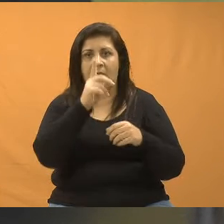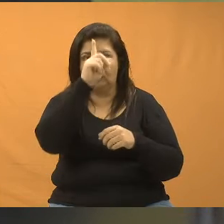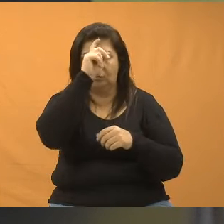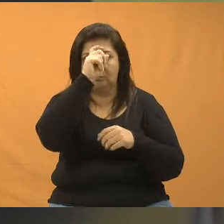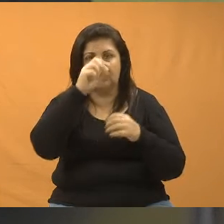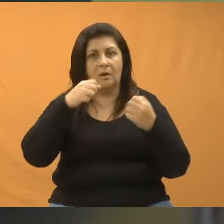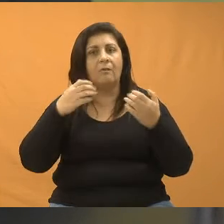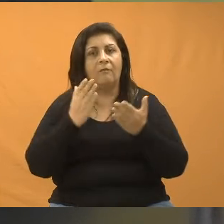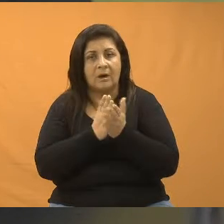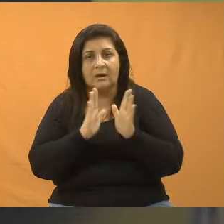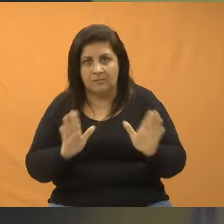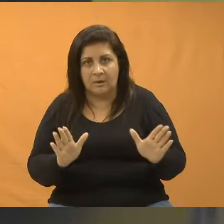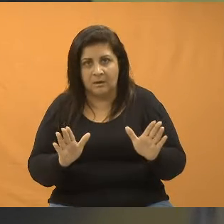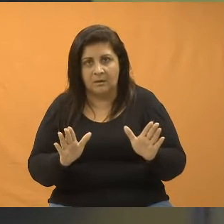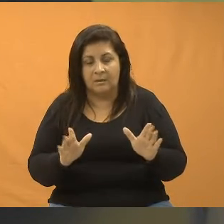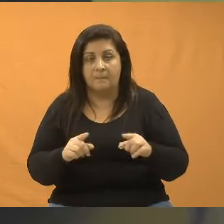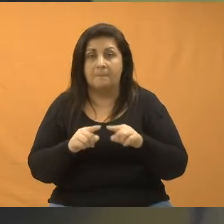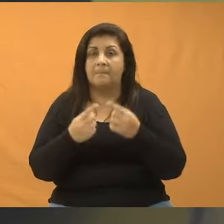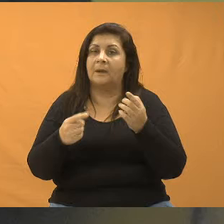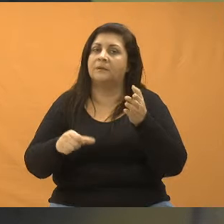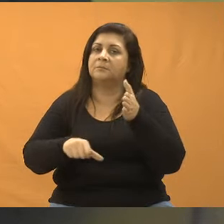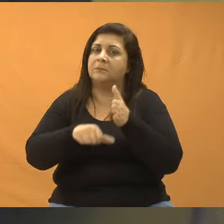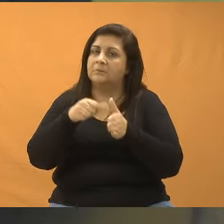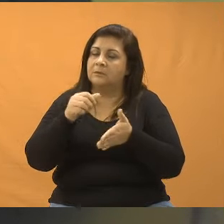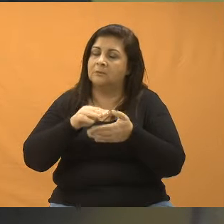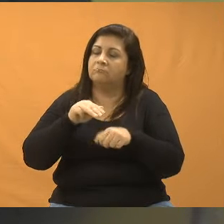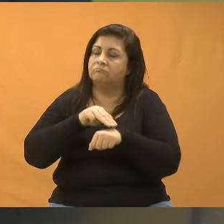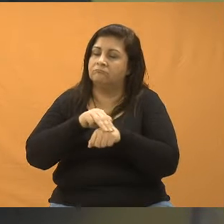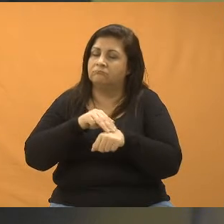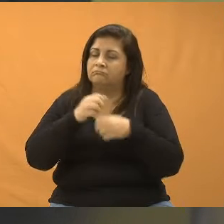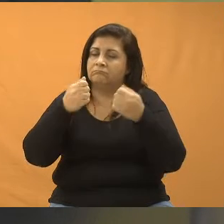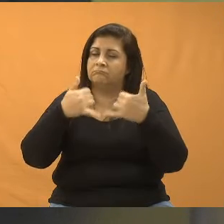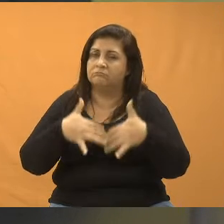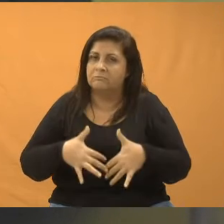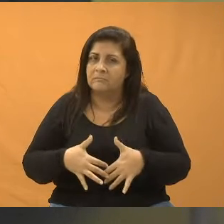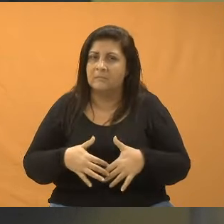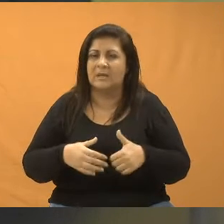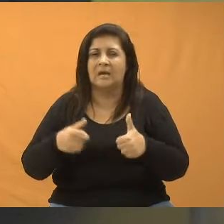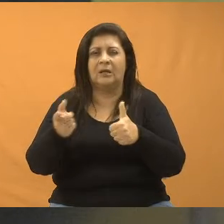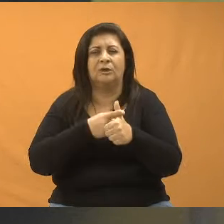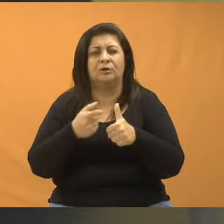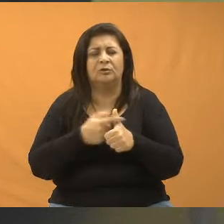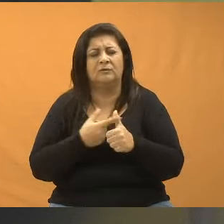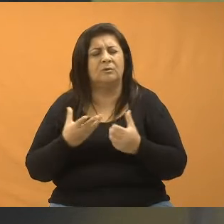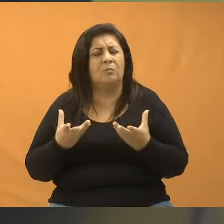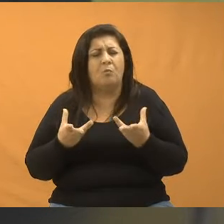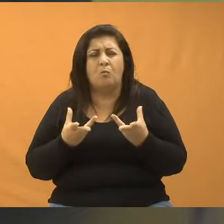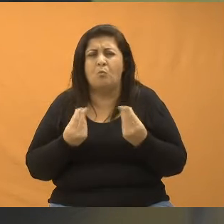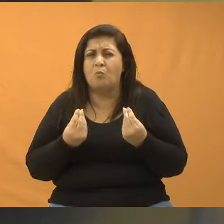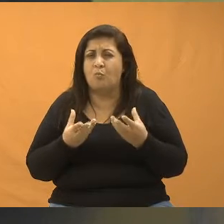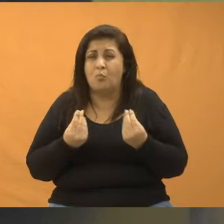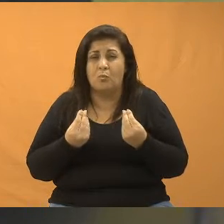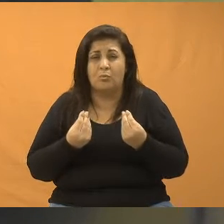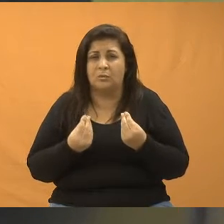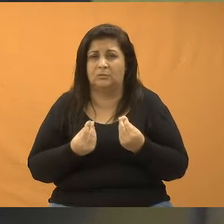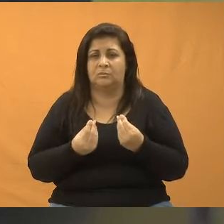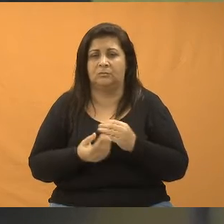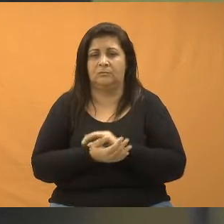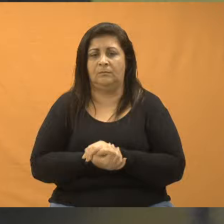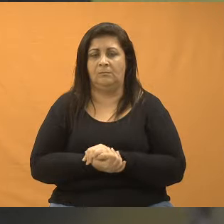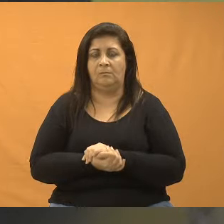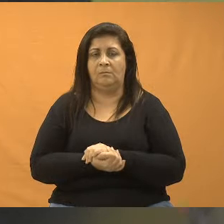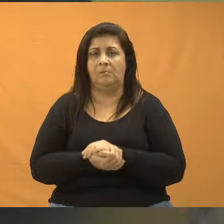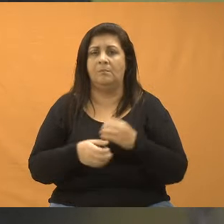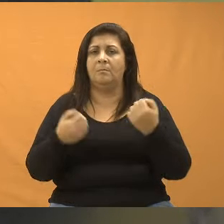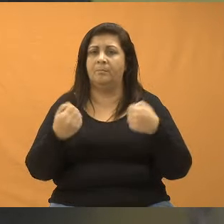primeiro resolver essa questão da dívida. A gente está falando de 100 milhões, né, uma dívida muito grande que foi contraída nos 16 anos. Precisa